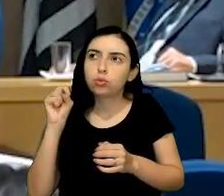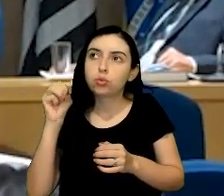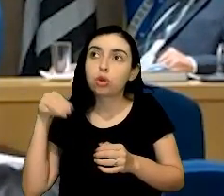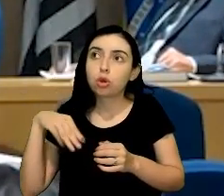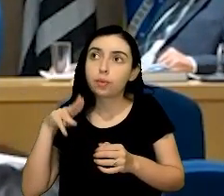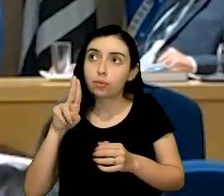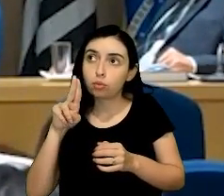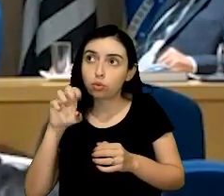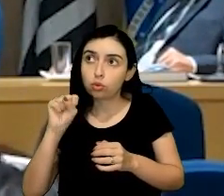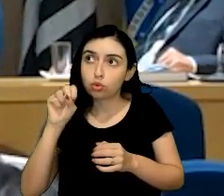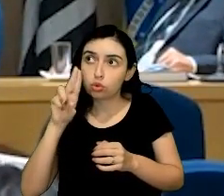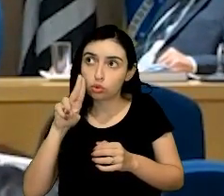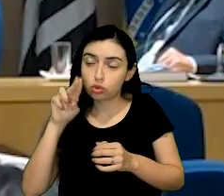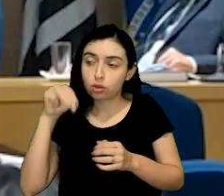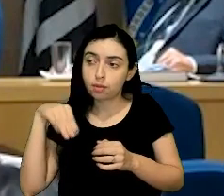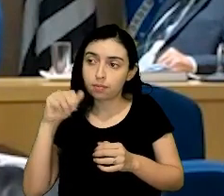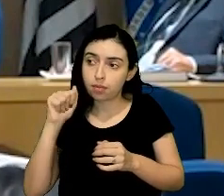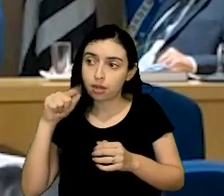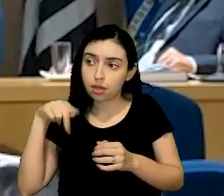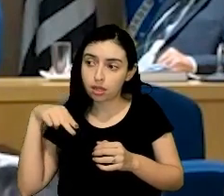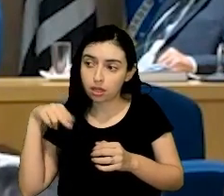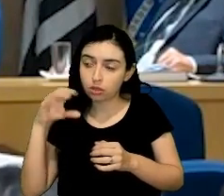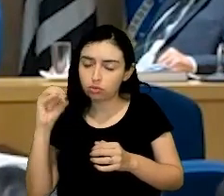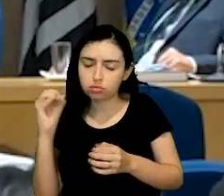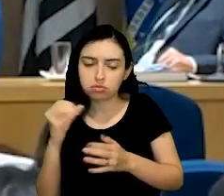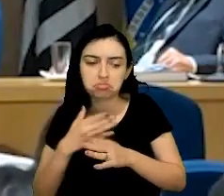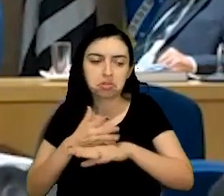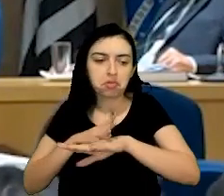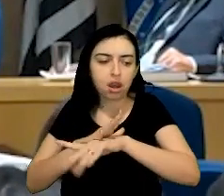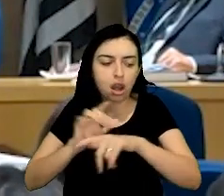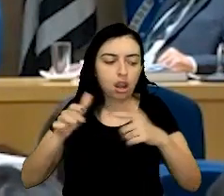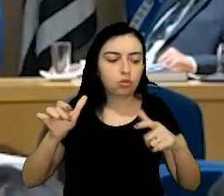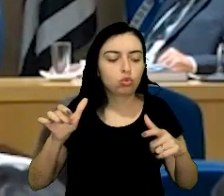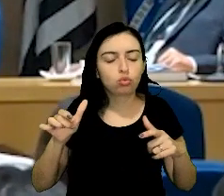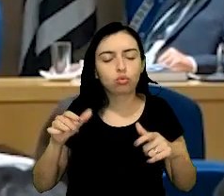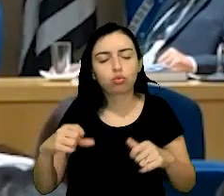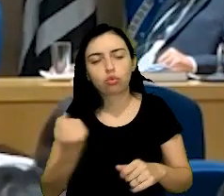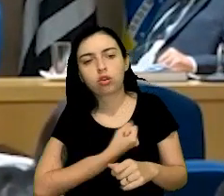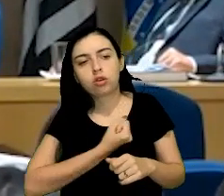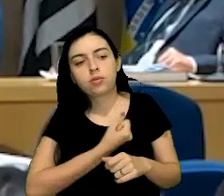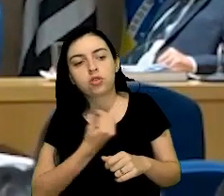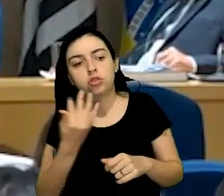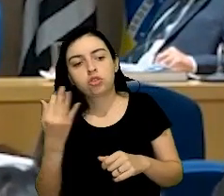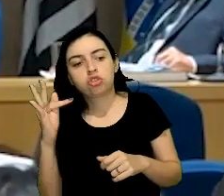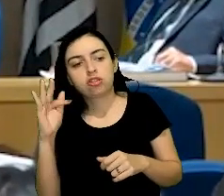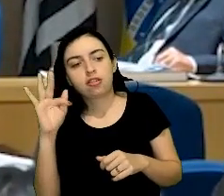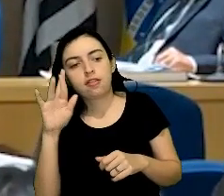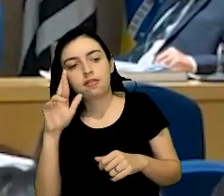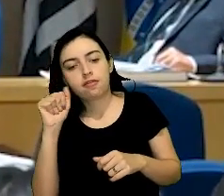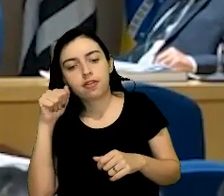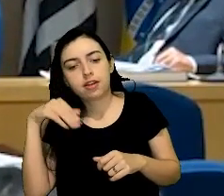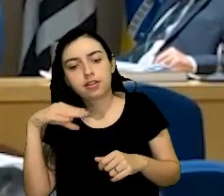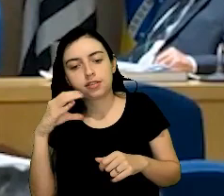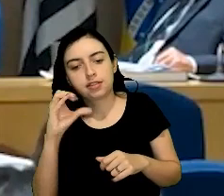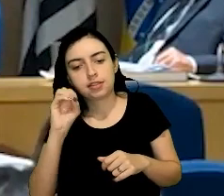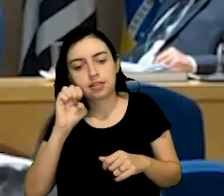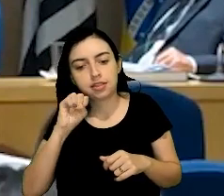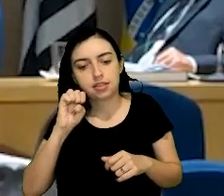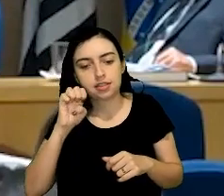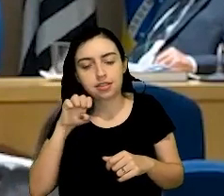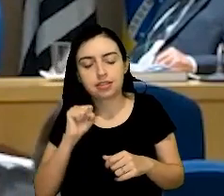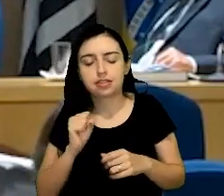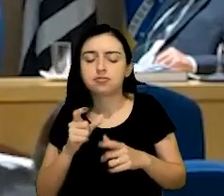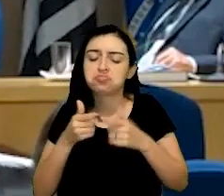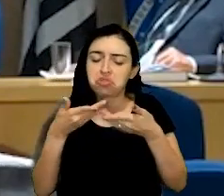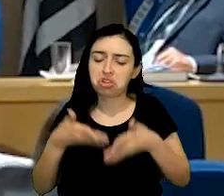e vão ultrapassar, obviamente, o número de franceses, né? Porque a fecundidade da França, das mulheres francesas, é muito baixa. Então,